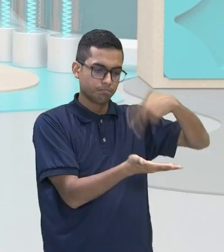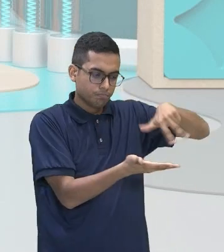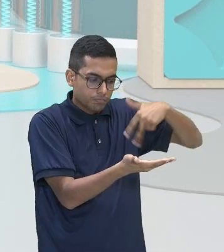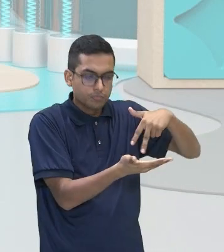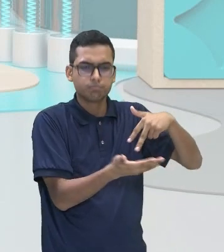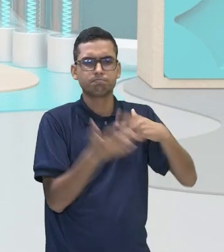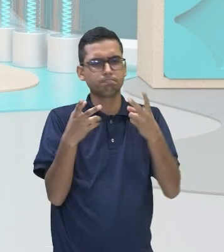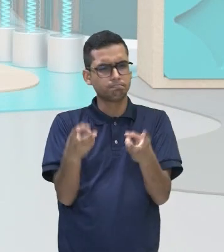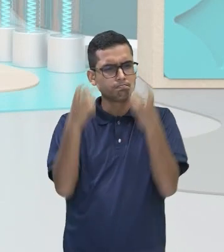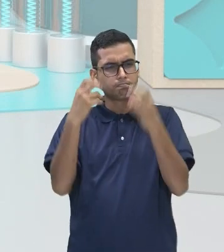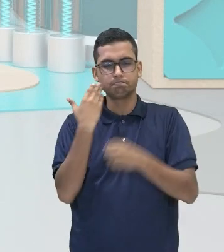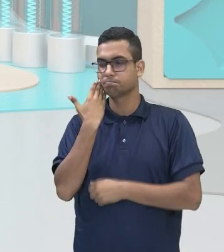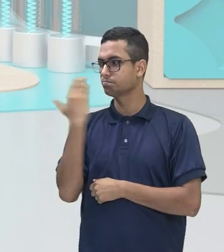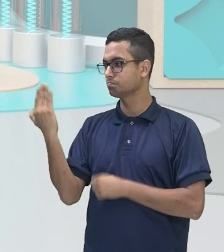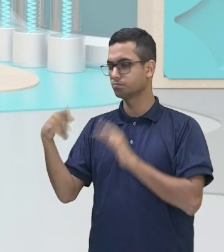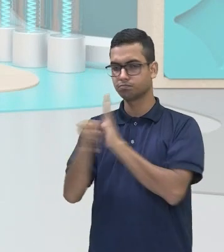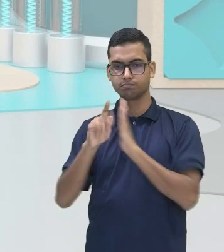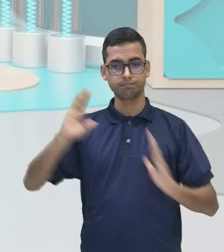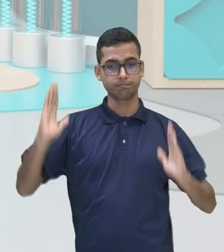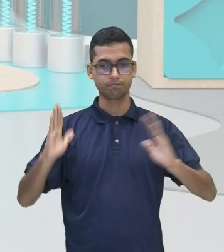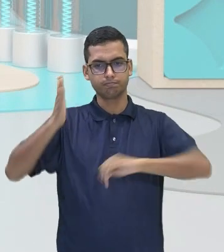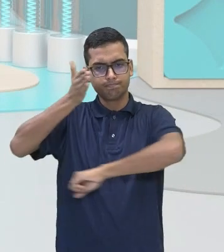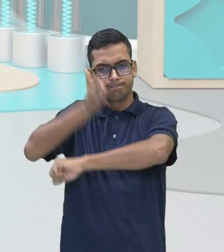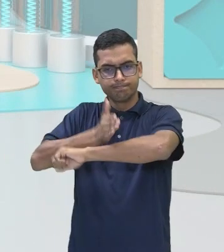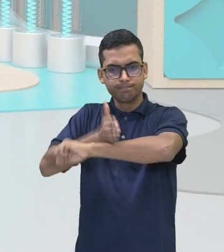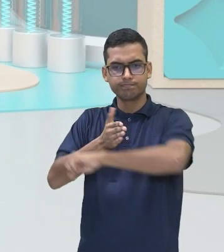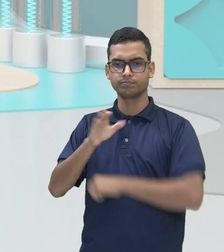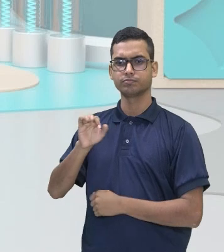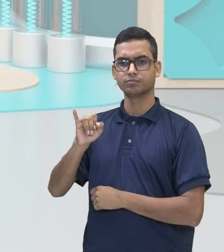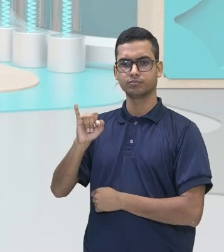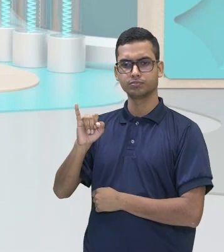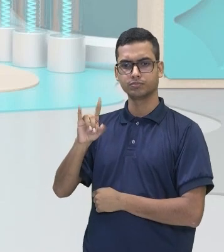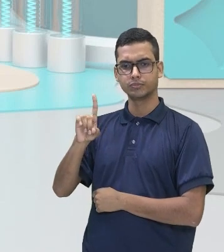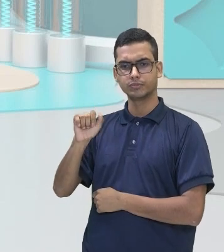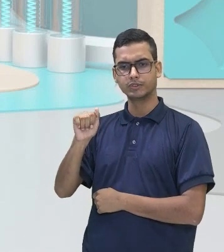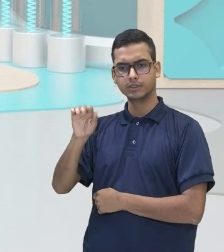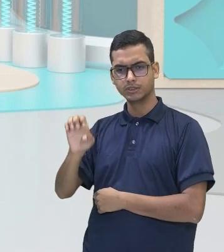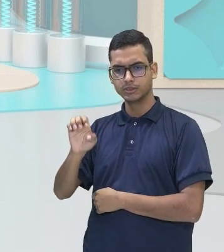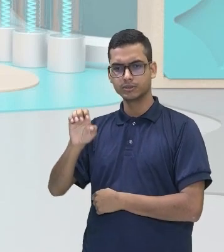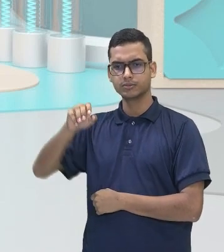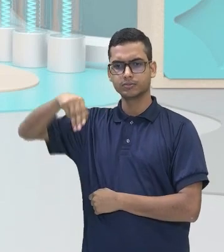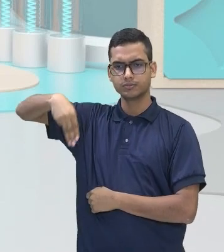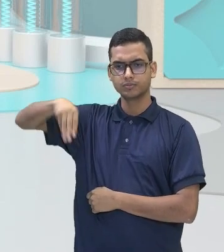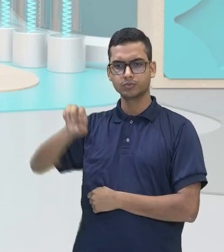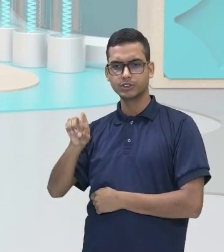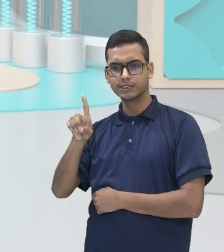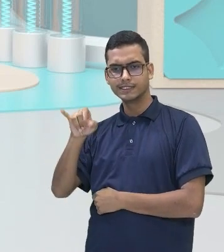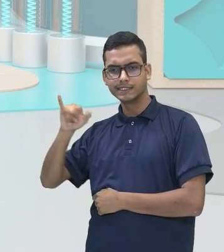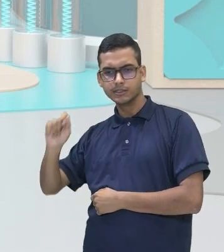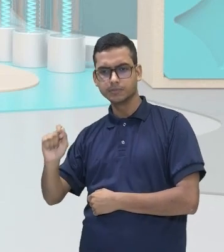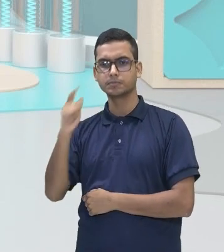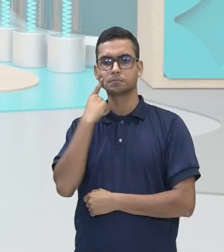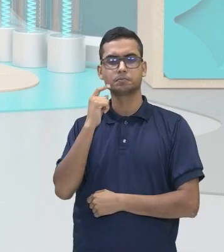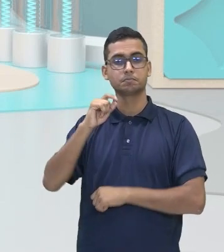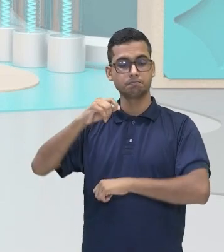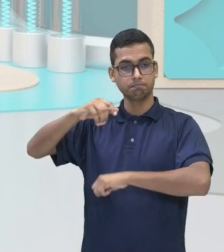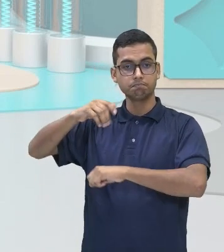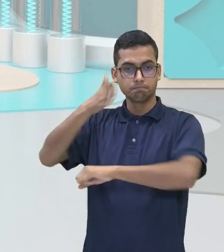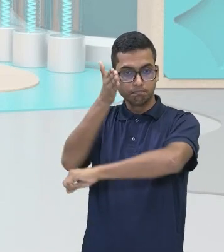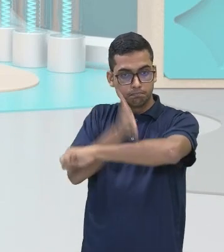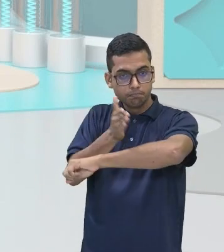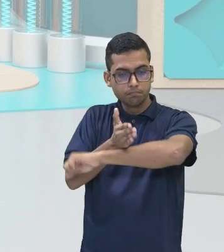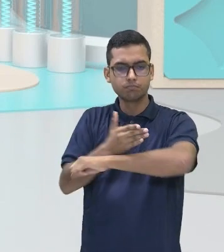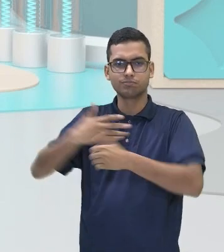mais à frente na Idade Média, olha só. Durante a Idade Média, a dança assumiu novos significados. Muitas vezes ela